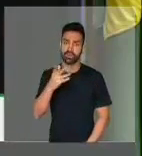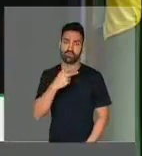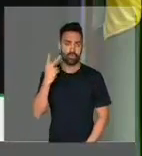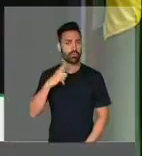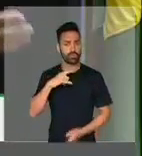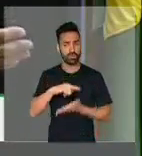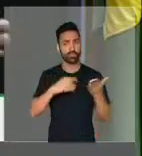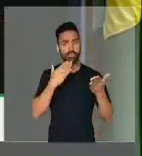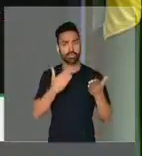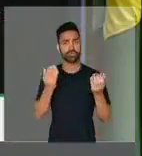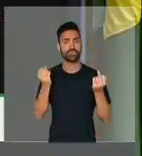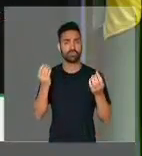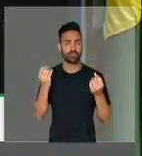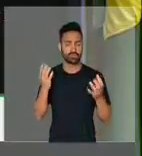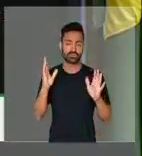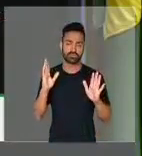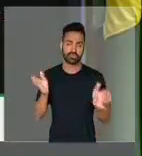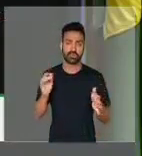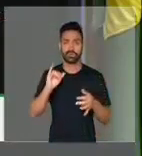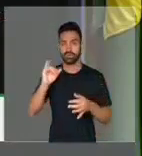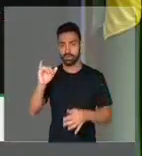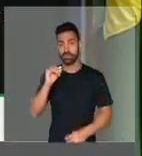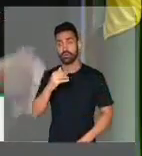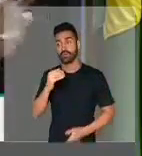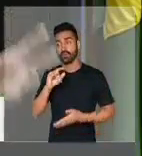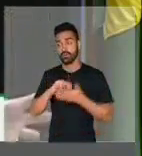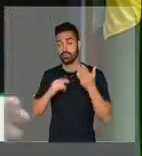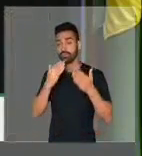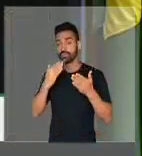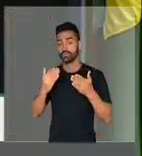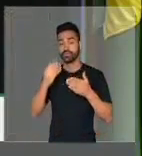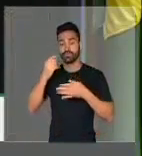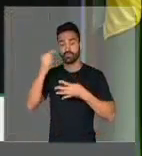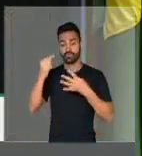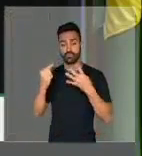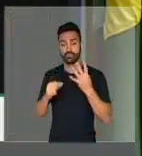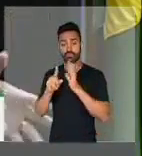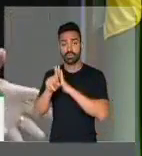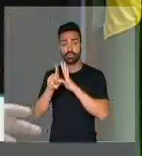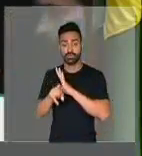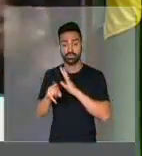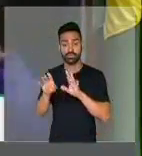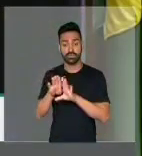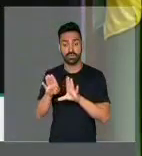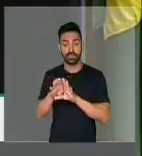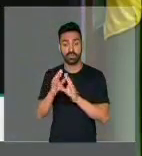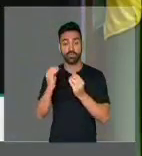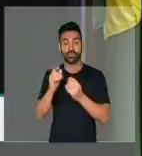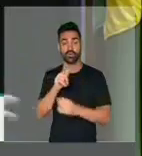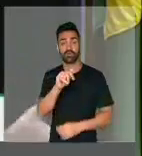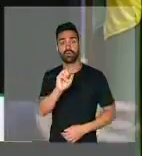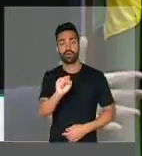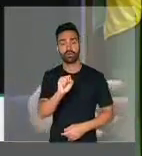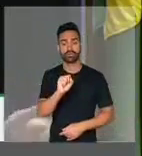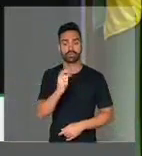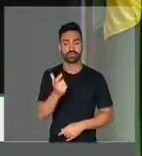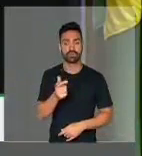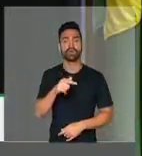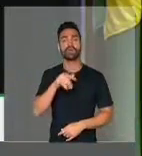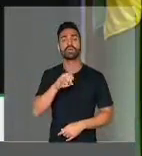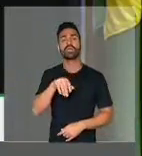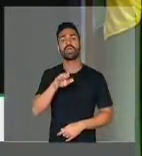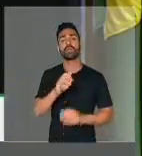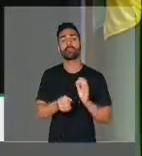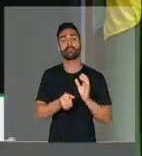requerimento de informações que eu dei, inclusive, ao senhor Pedro Parente, aborda uma série de questões, inclusive essa questão da relação do gás. Quem é o maior produtor de